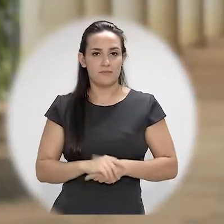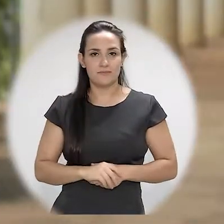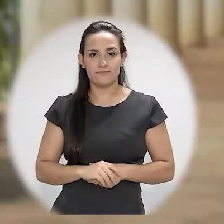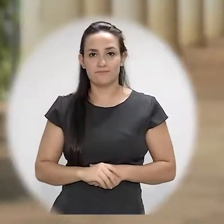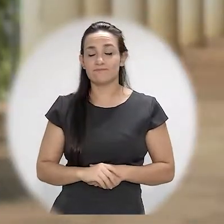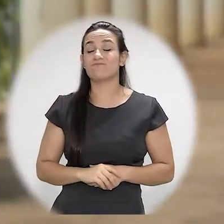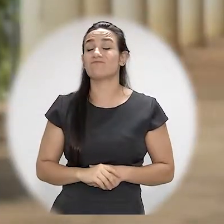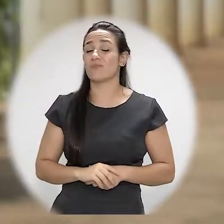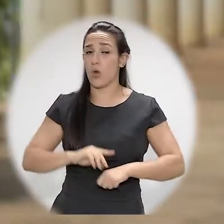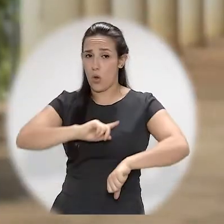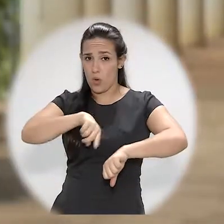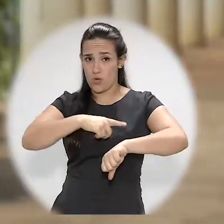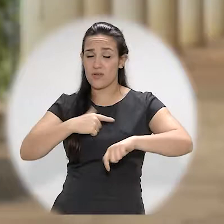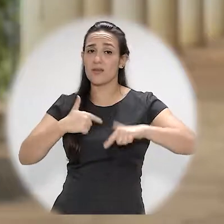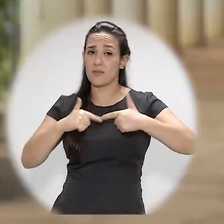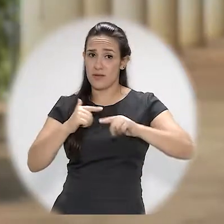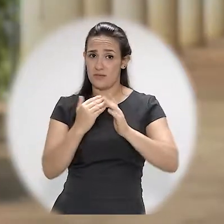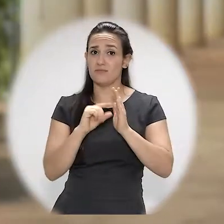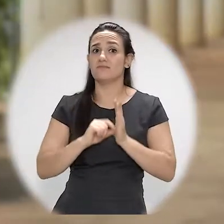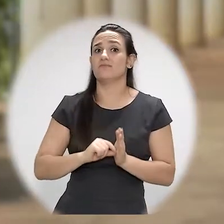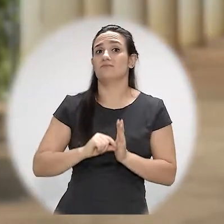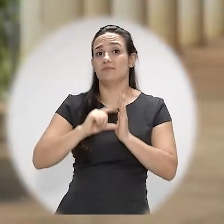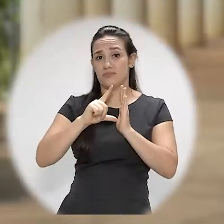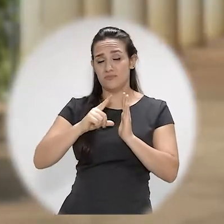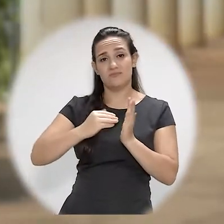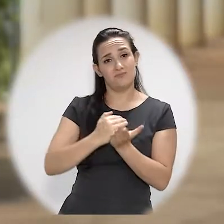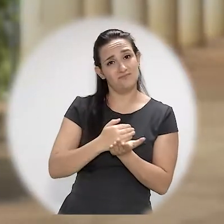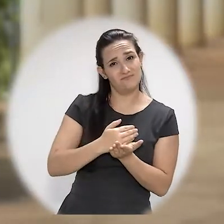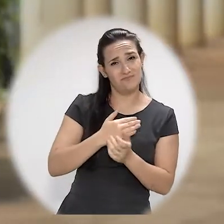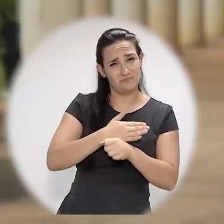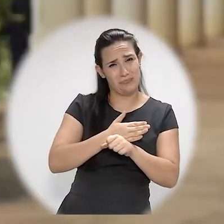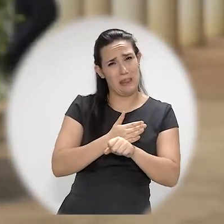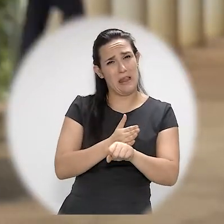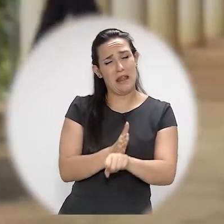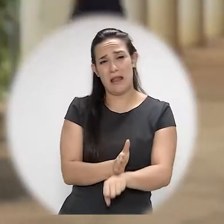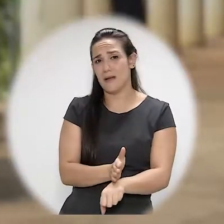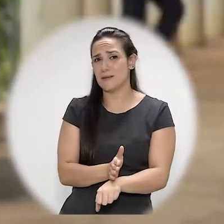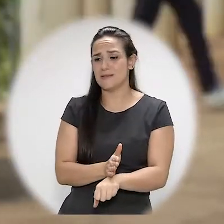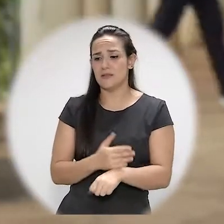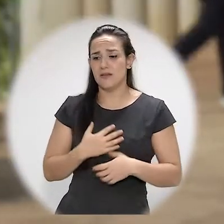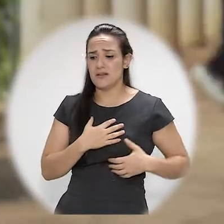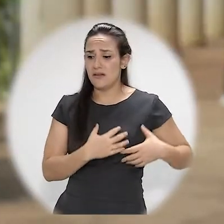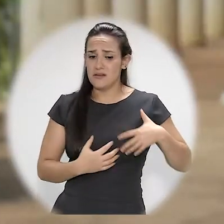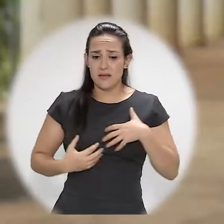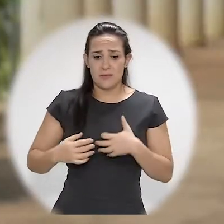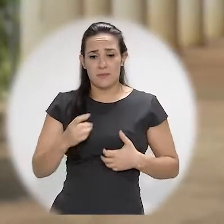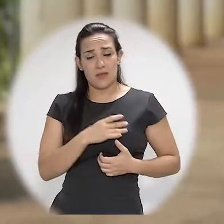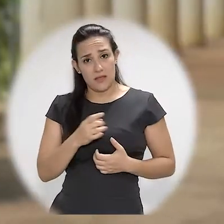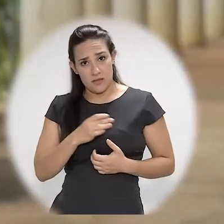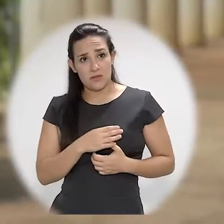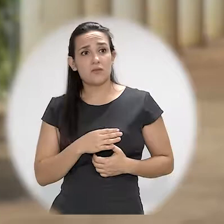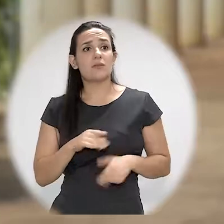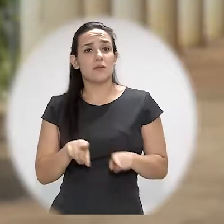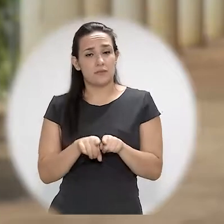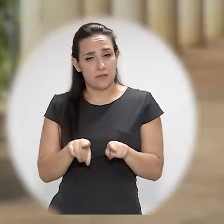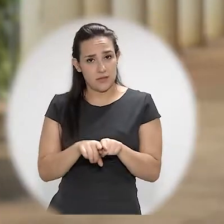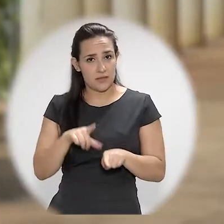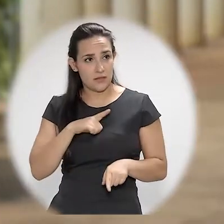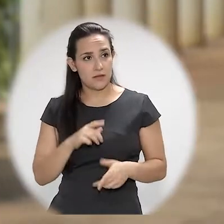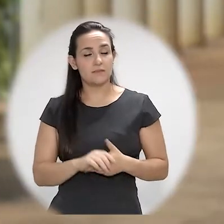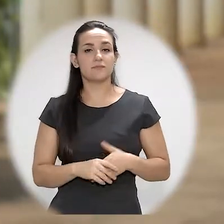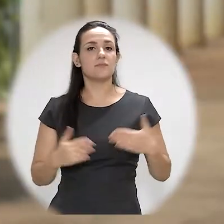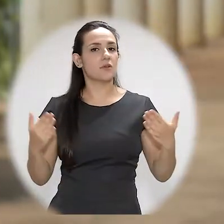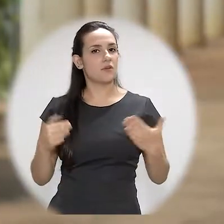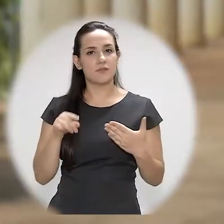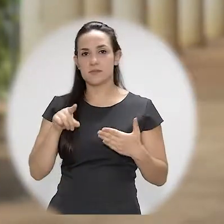trabalho aumentaram, as incertezas frente ao trabalho aumentaram, profissionais que têm que lidar agora com um